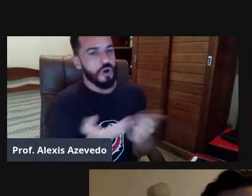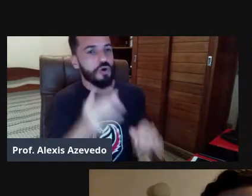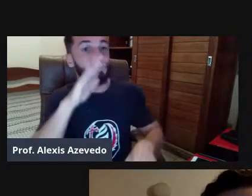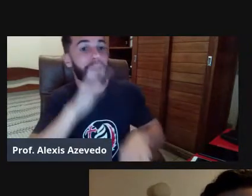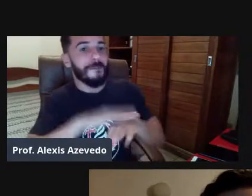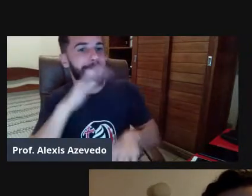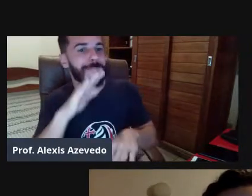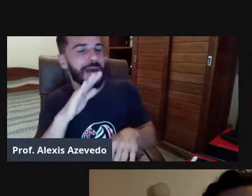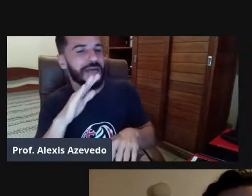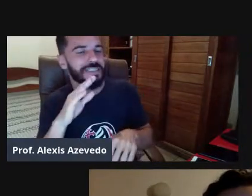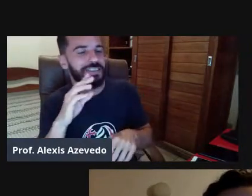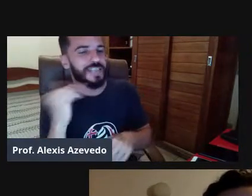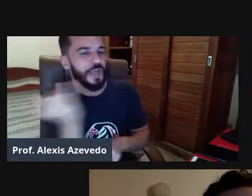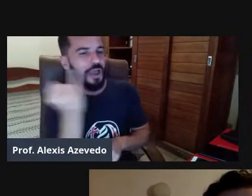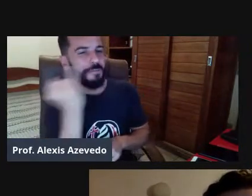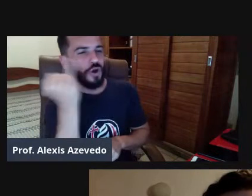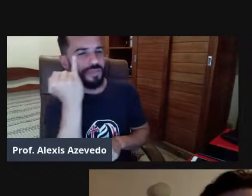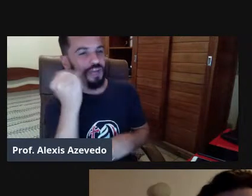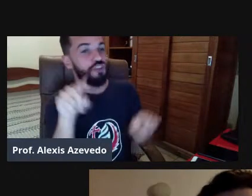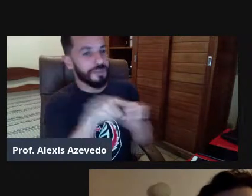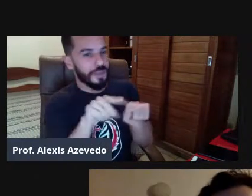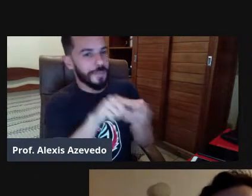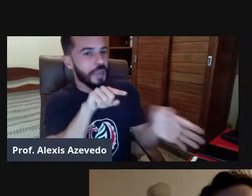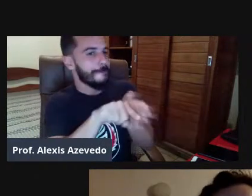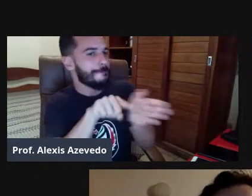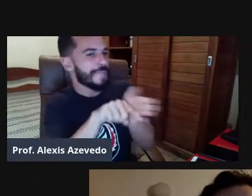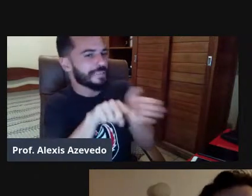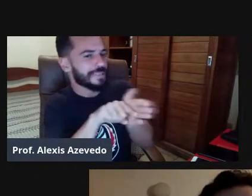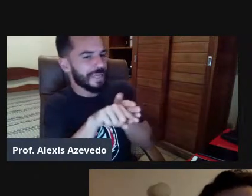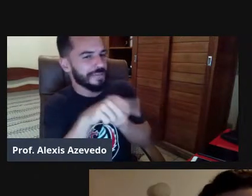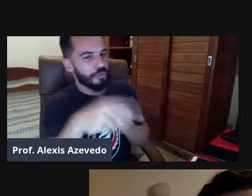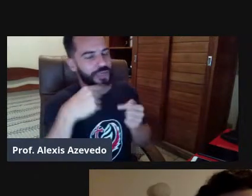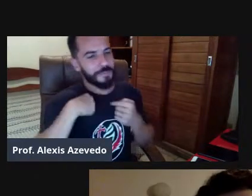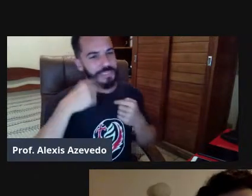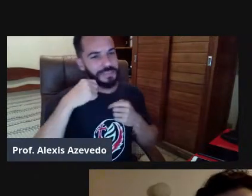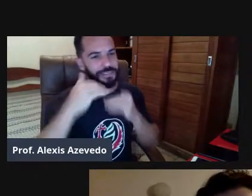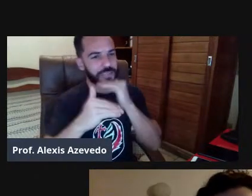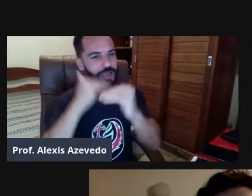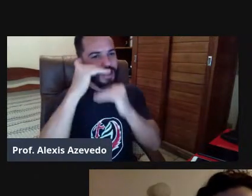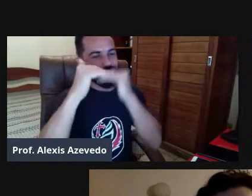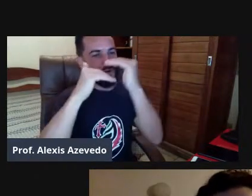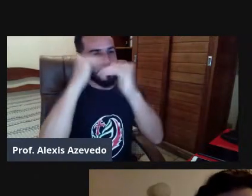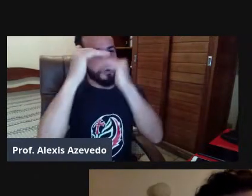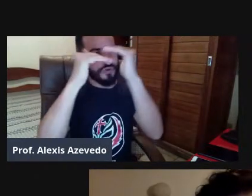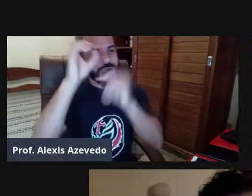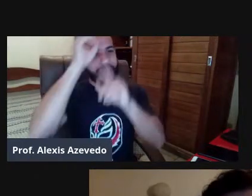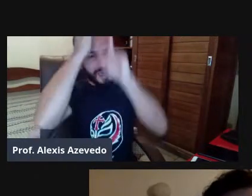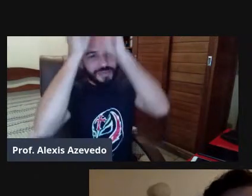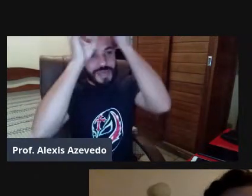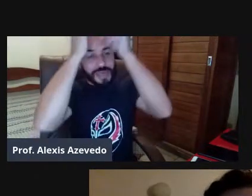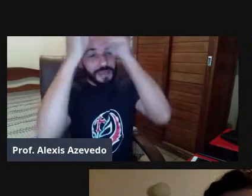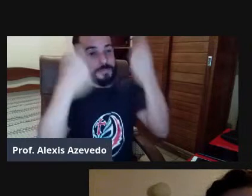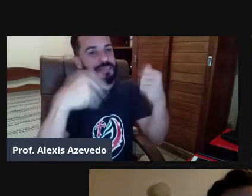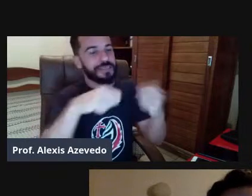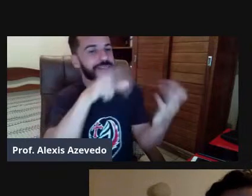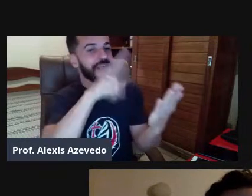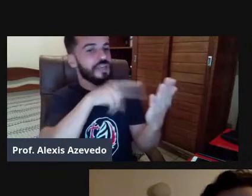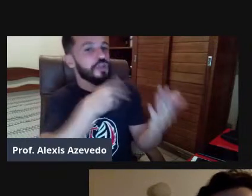valioso, muito importante, que a gente desenvolve um intelecto, um conceito para poder ser artista.